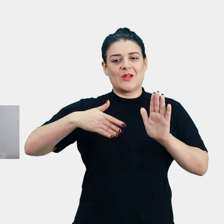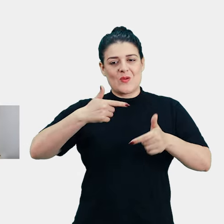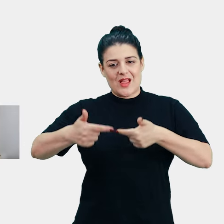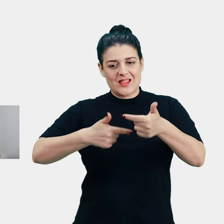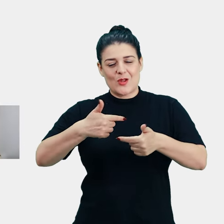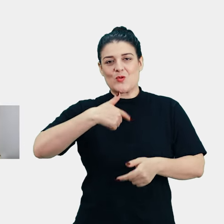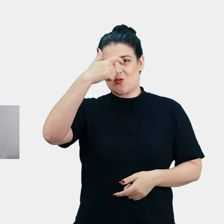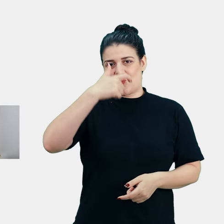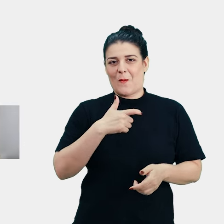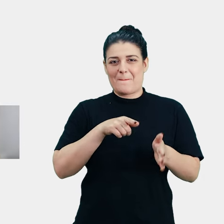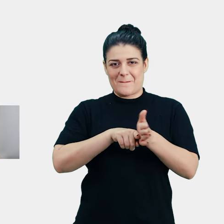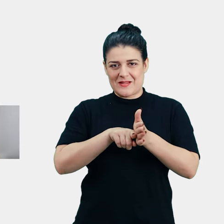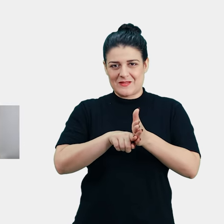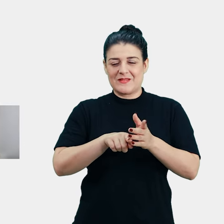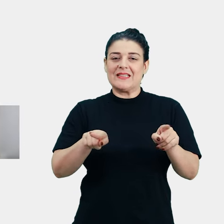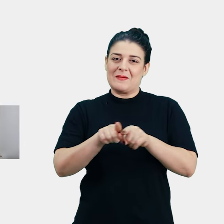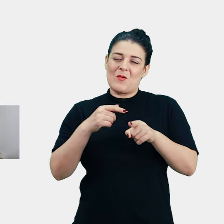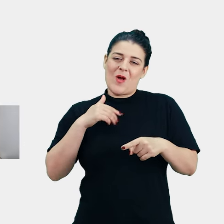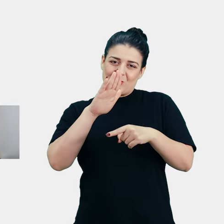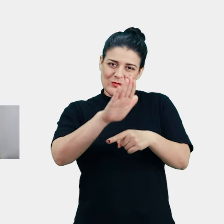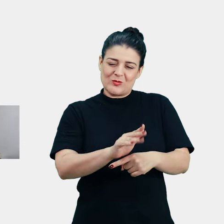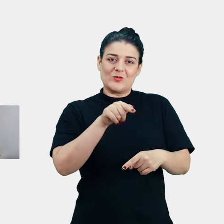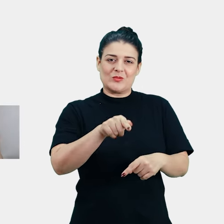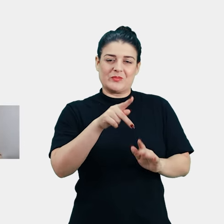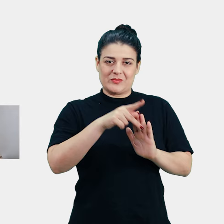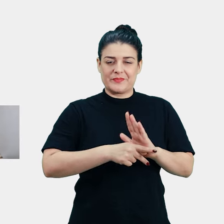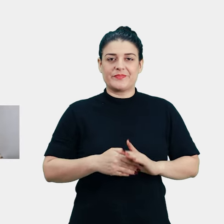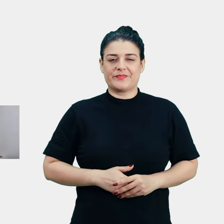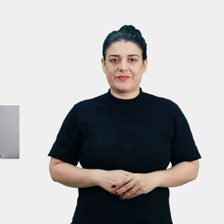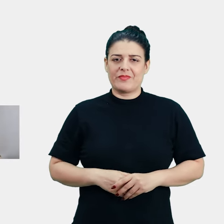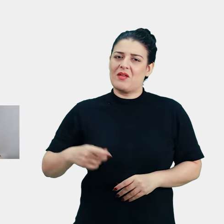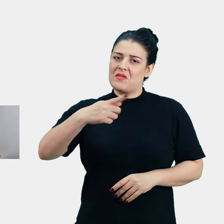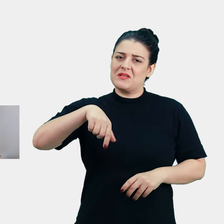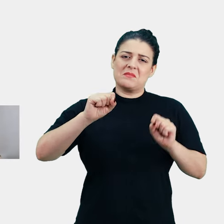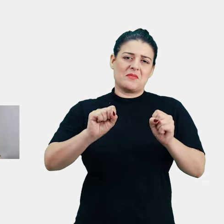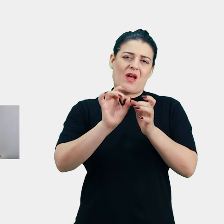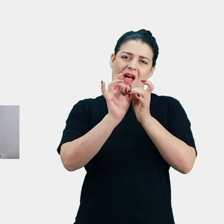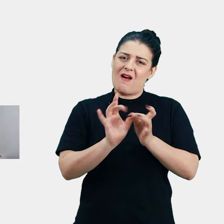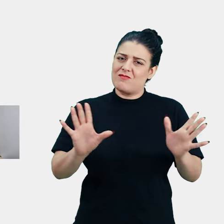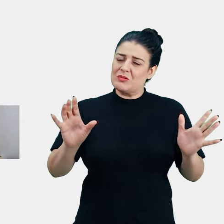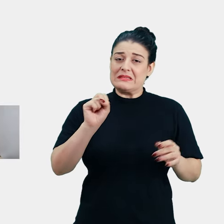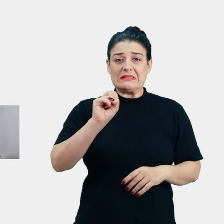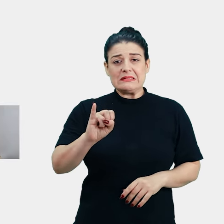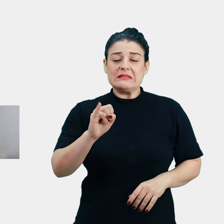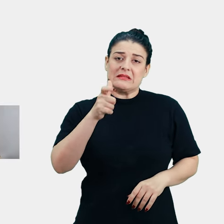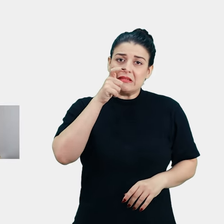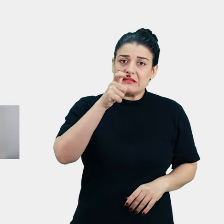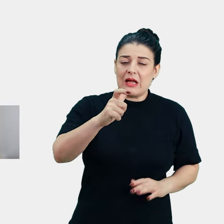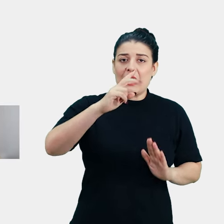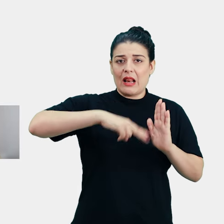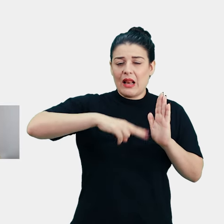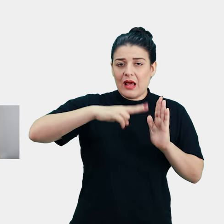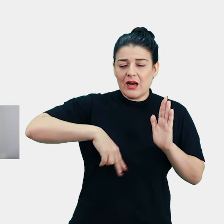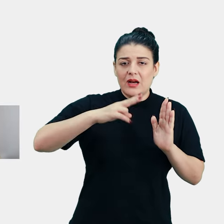como pesquisadora colaboradora. Fiquem à vontade, caso alguém tenha interesse em ler